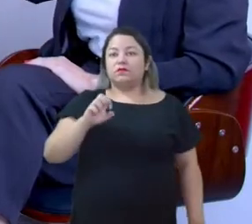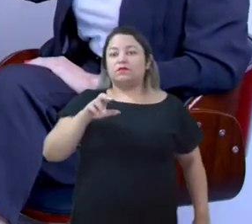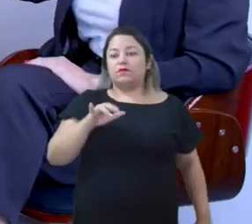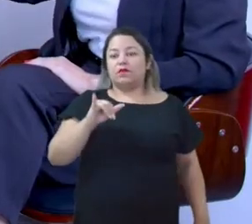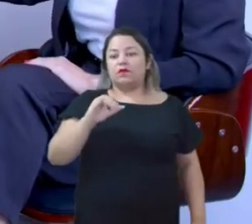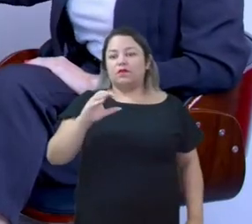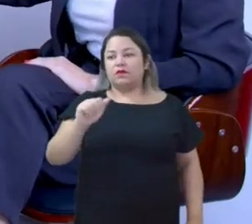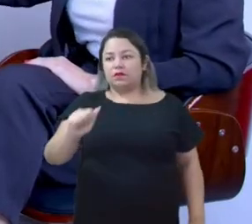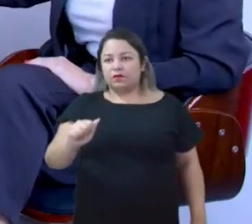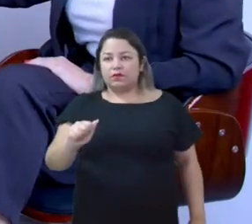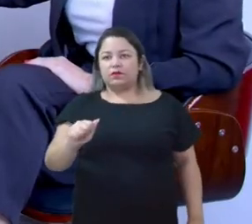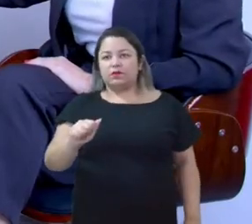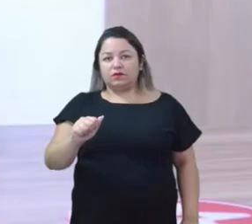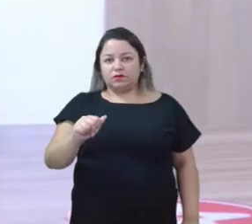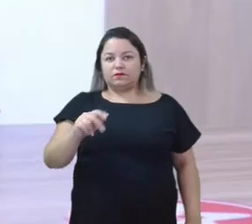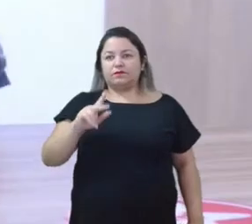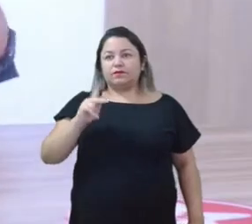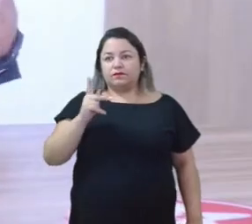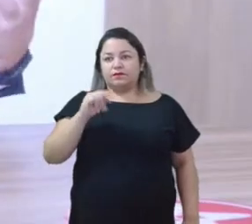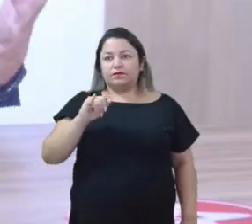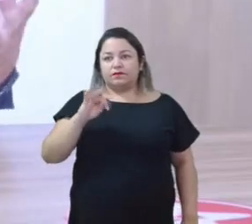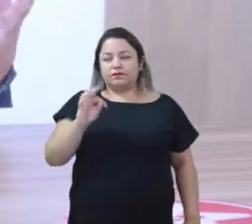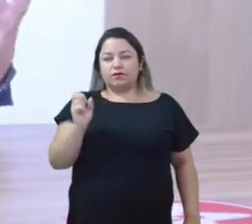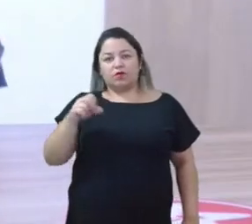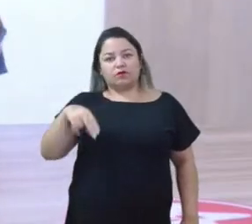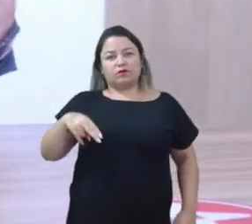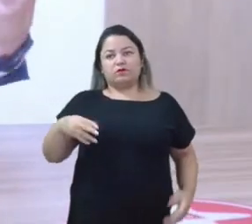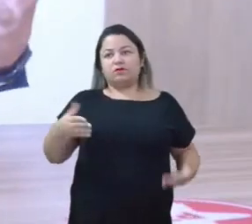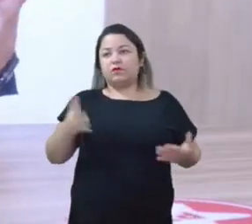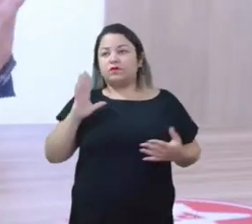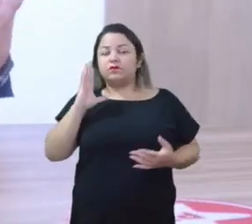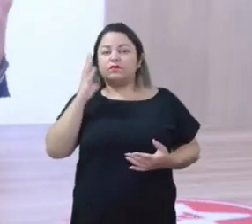Hilton. Ela, nesse momento tão